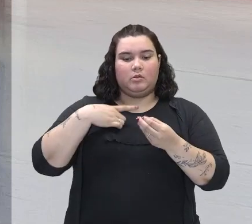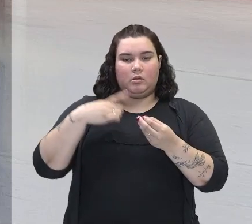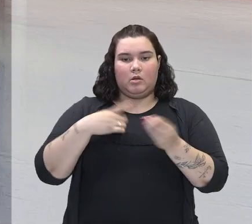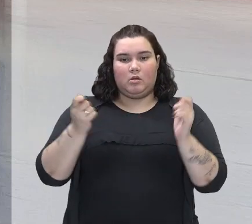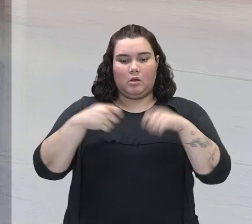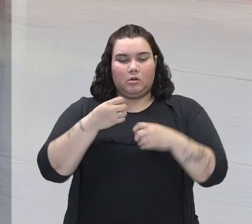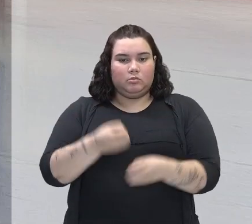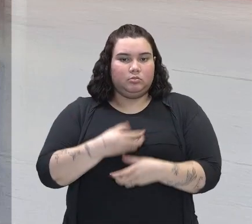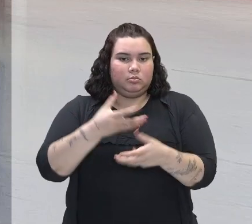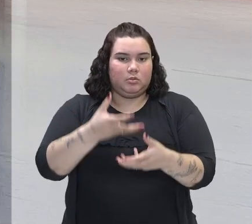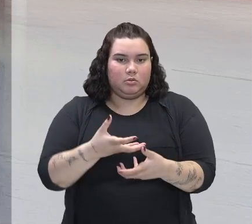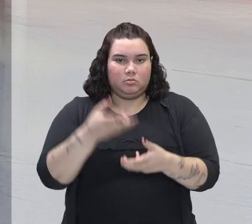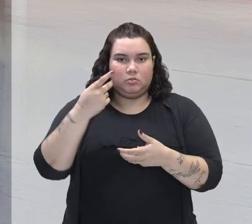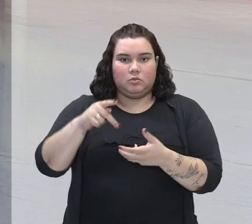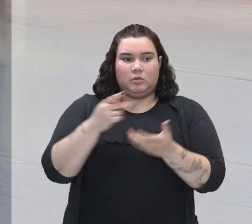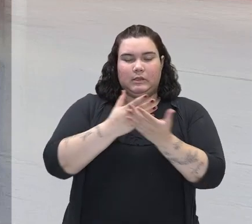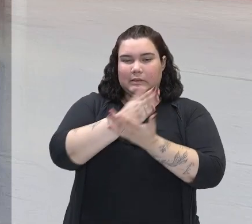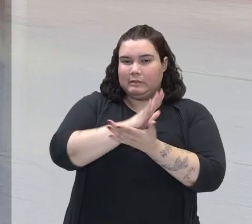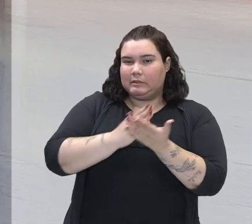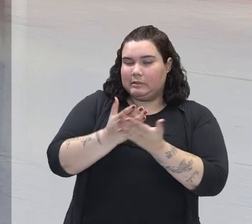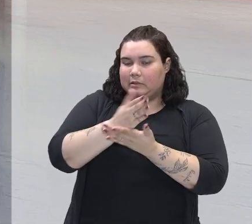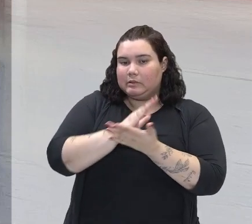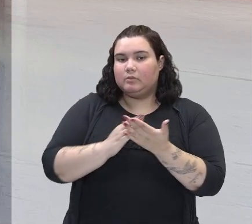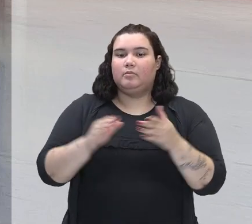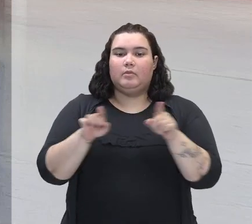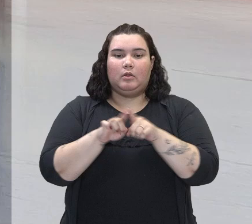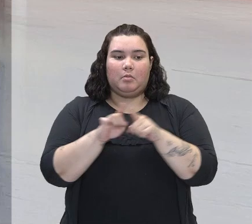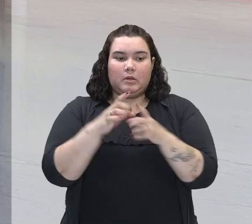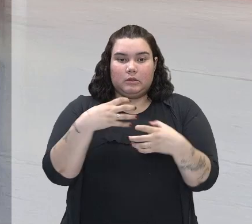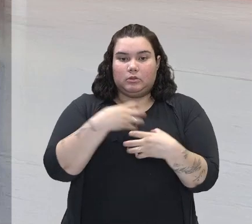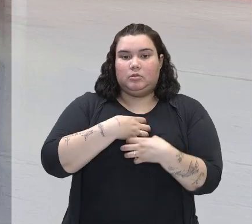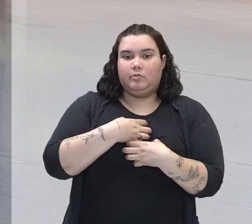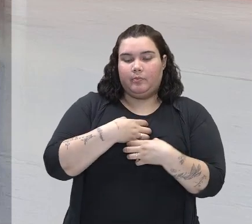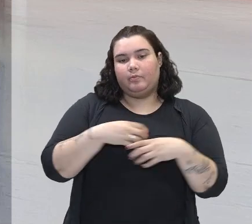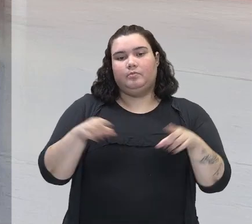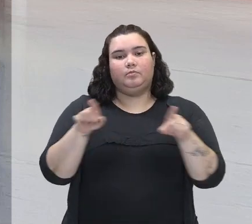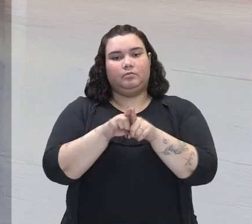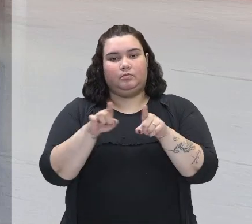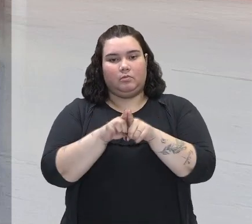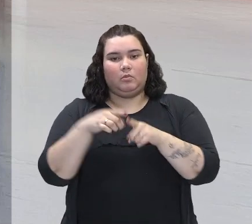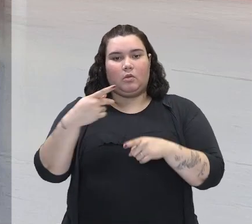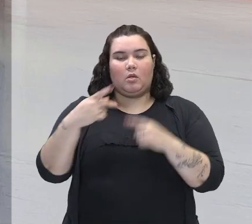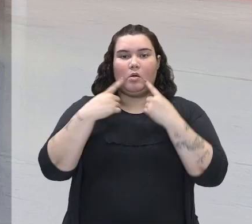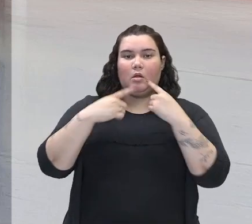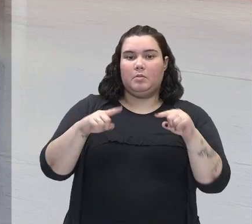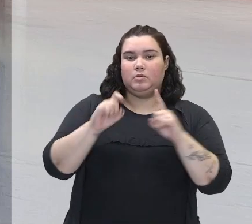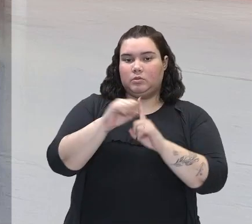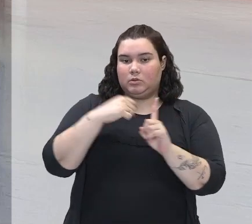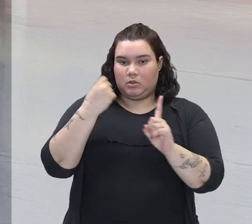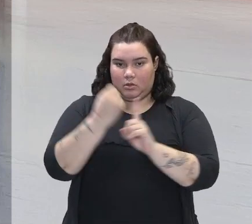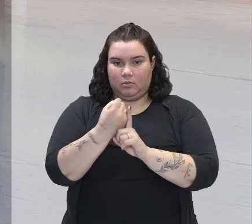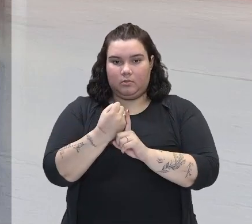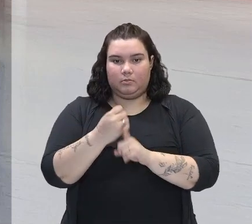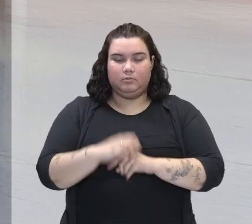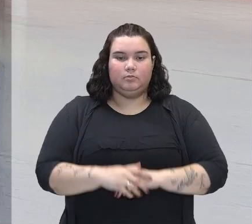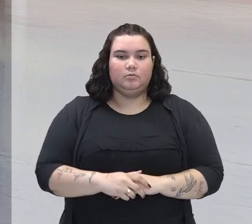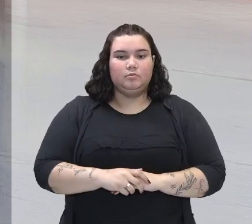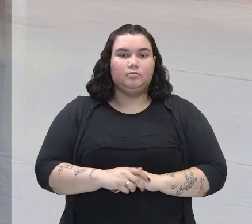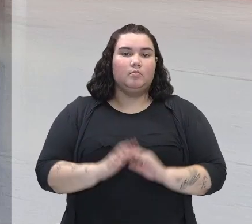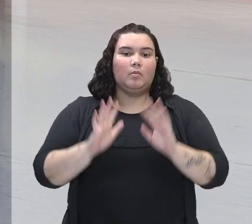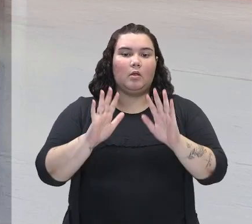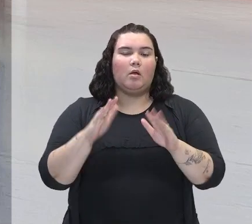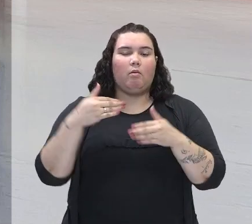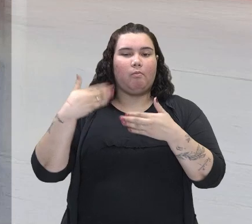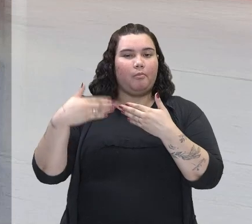de expressar ali as suas inquietações, os seus sentimentos, inclusive as suas críticas sociais. E no decorrer da